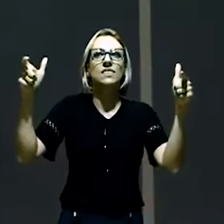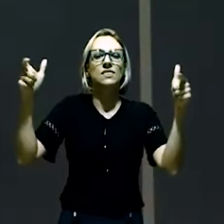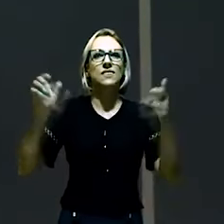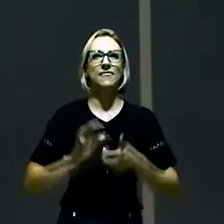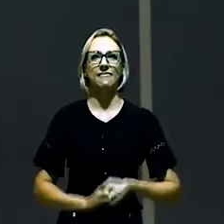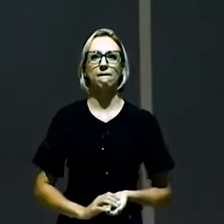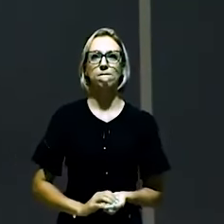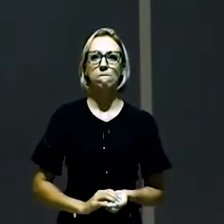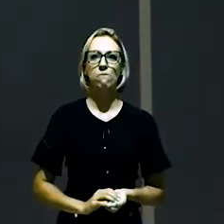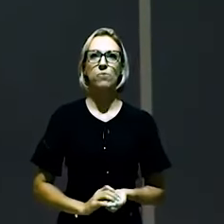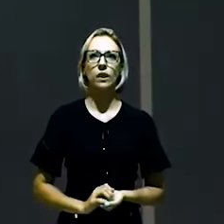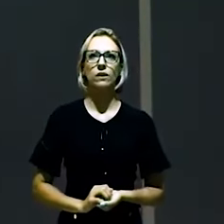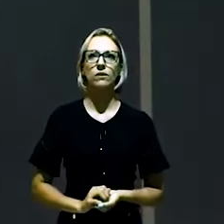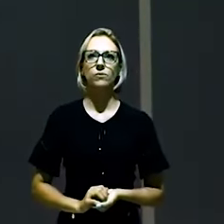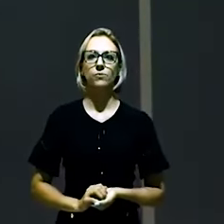foi deixando as coisas acontecer,